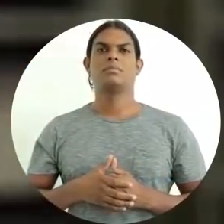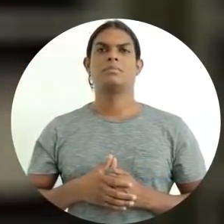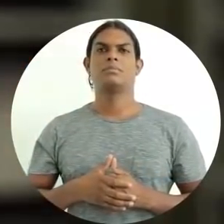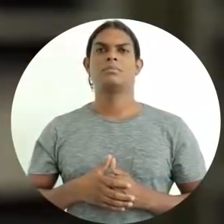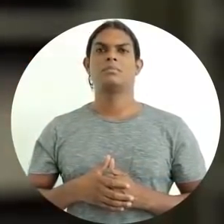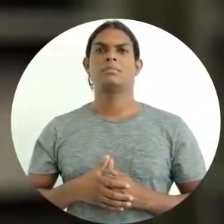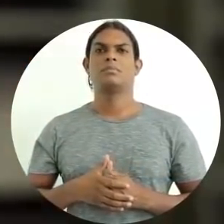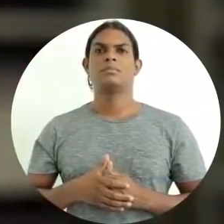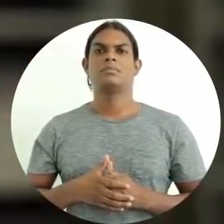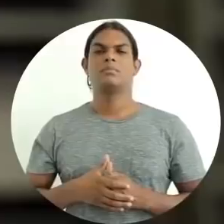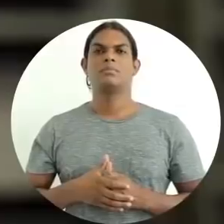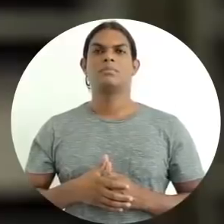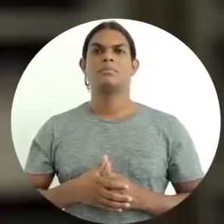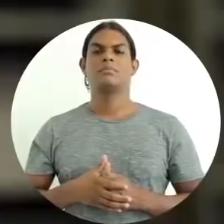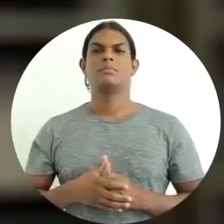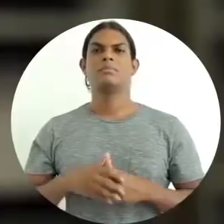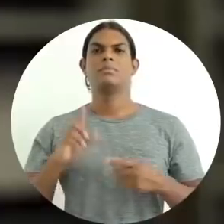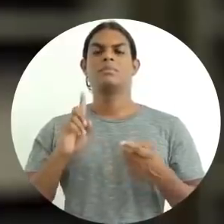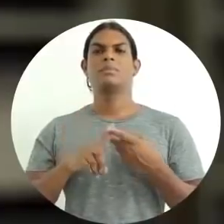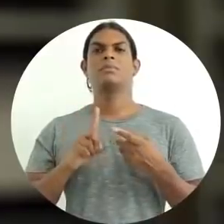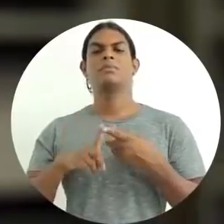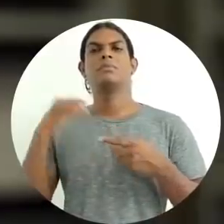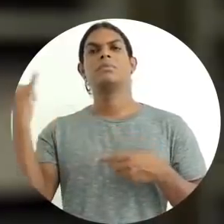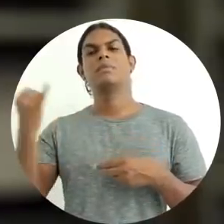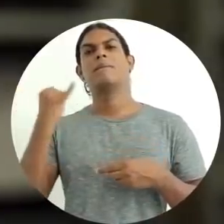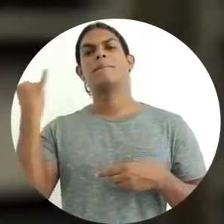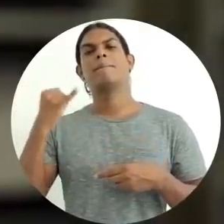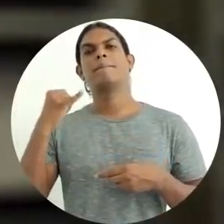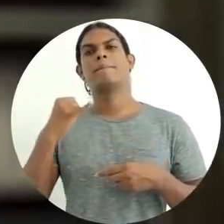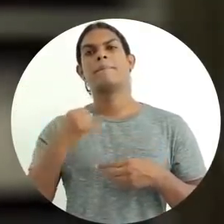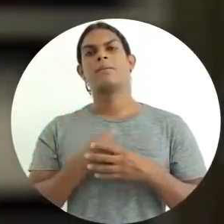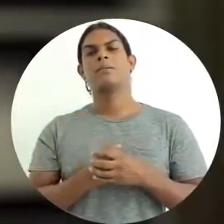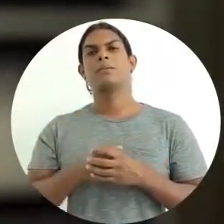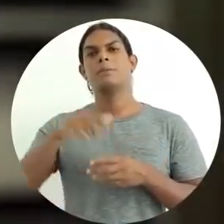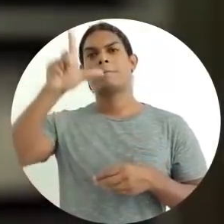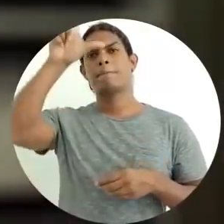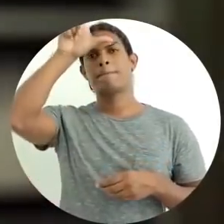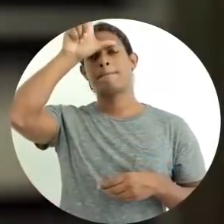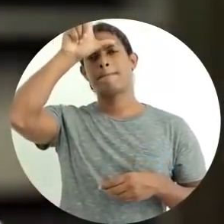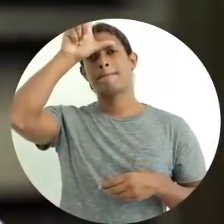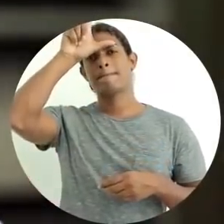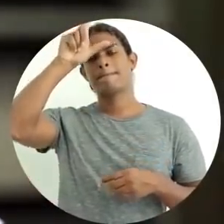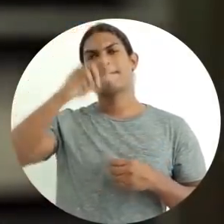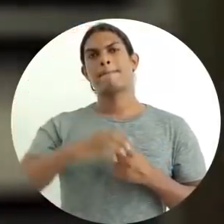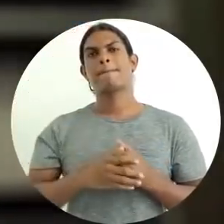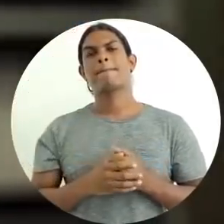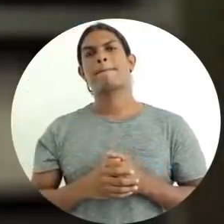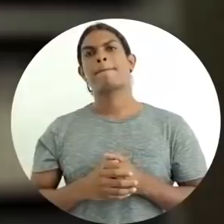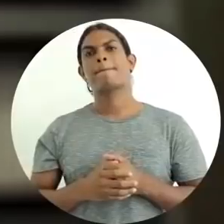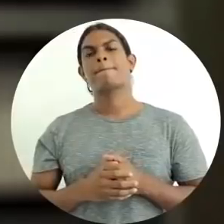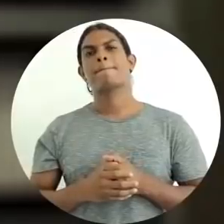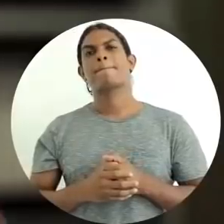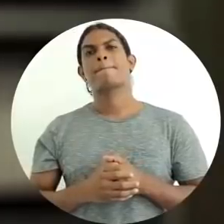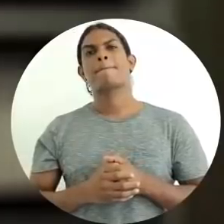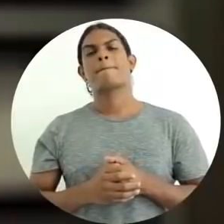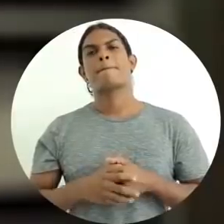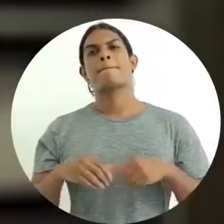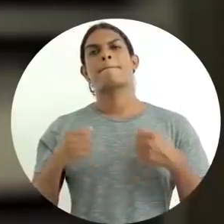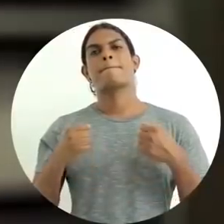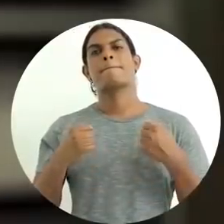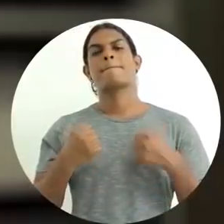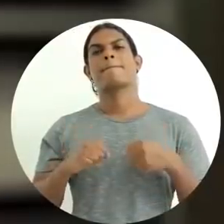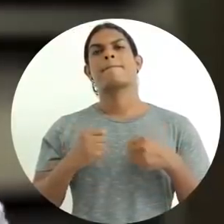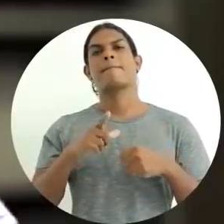muito resultado. Outra coisa interessante dentro do aspecto do líder é justamente que